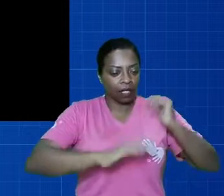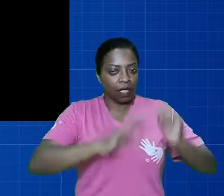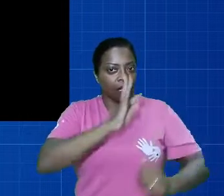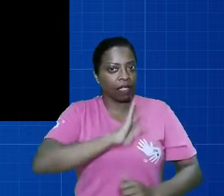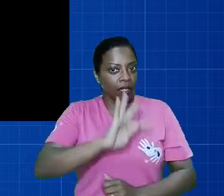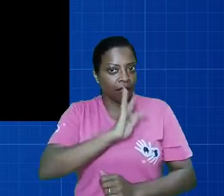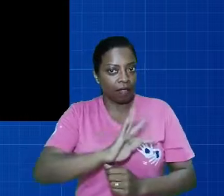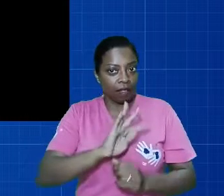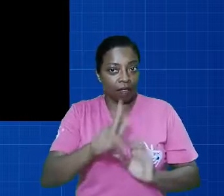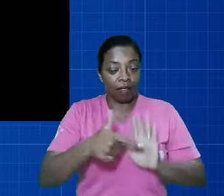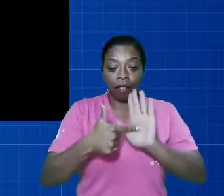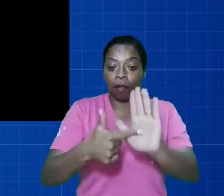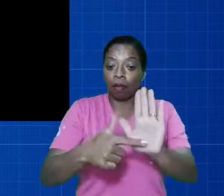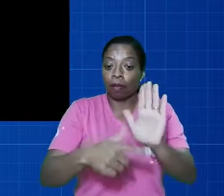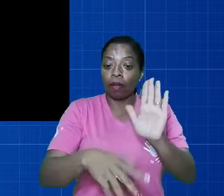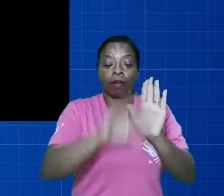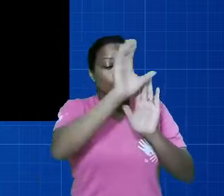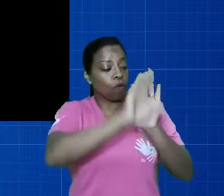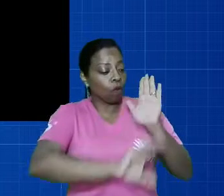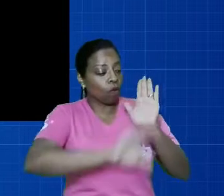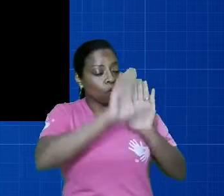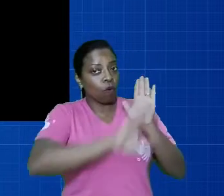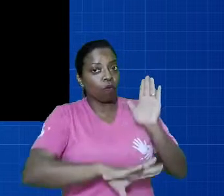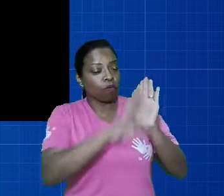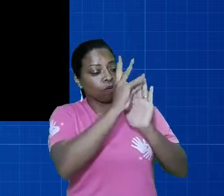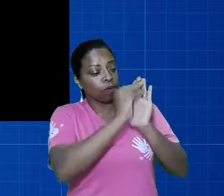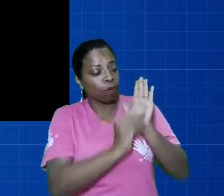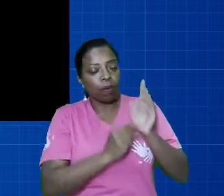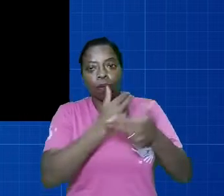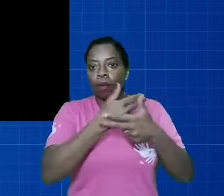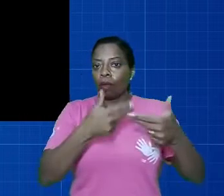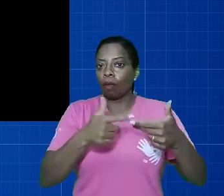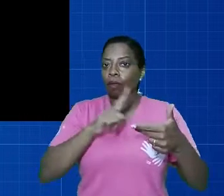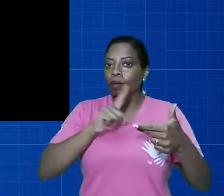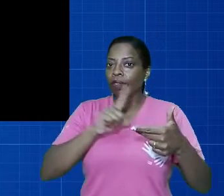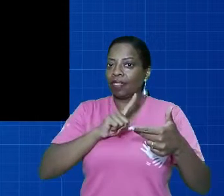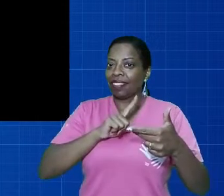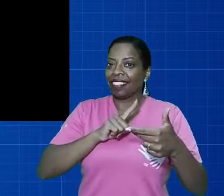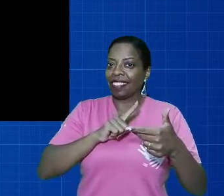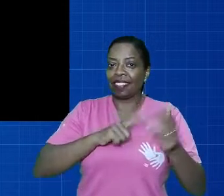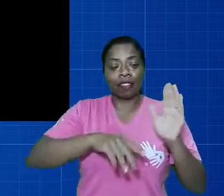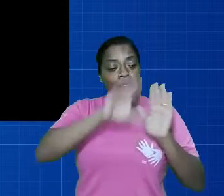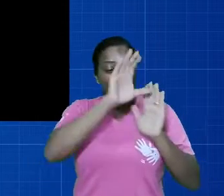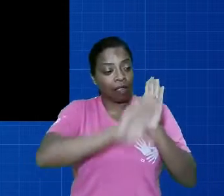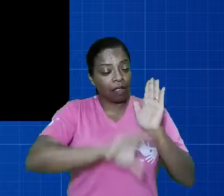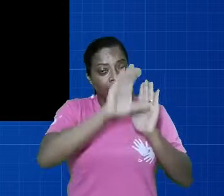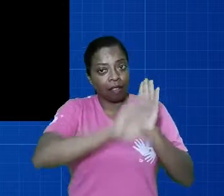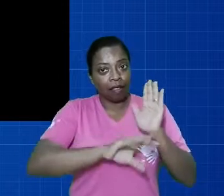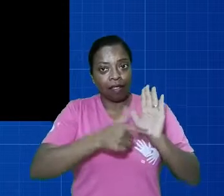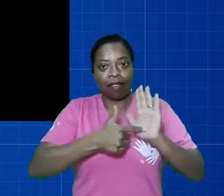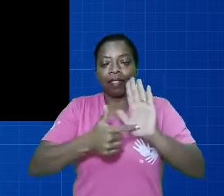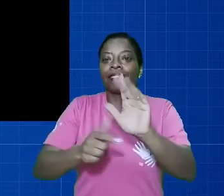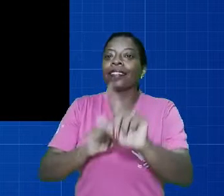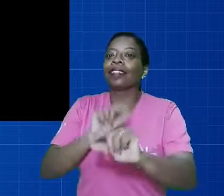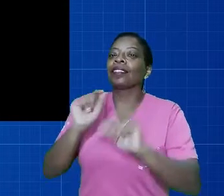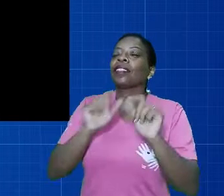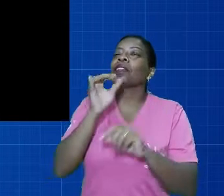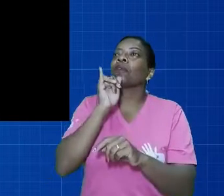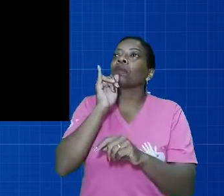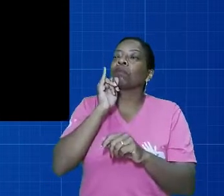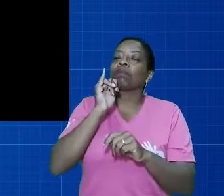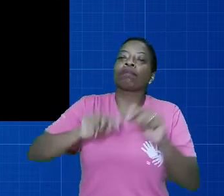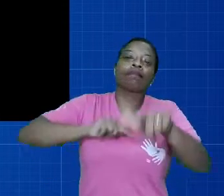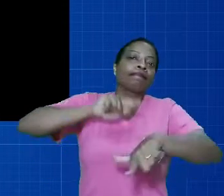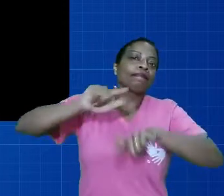se constitui como currículo. A arte como técnica e profissão, né, ela se materializa no currículo, né, ela se torna, por exemplo, os trabalhos